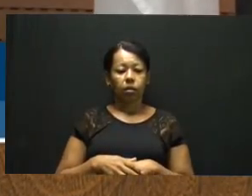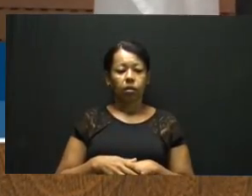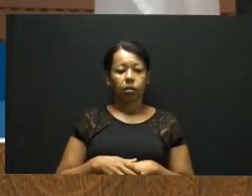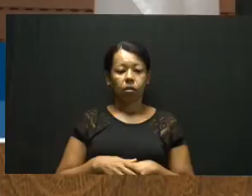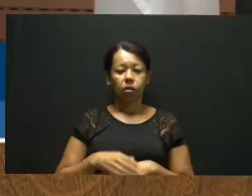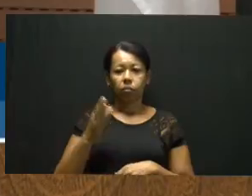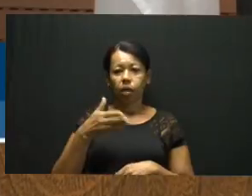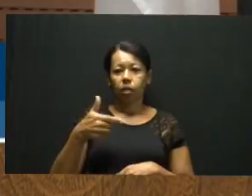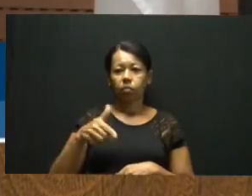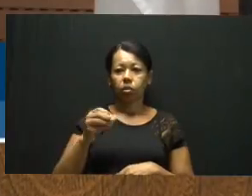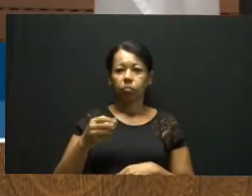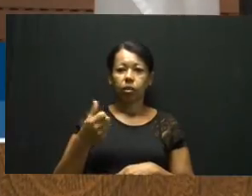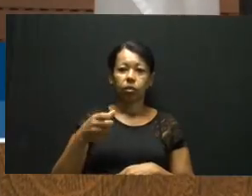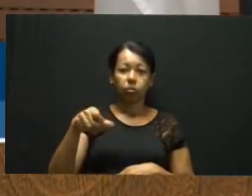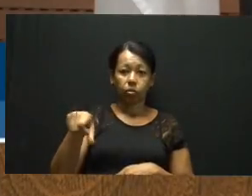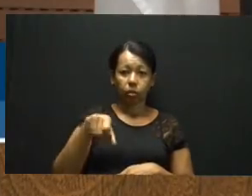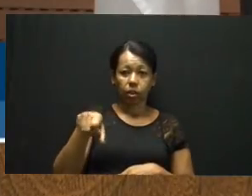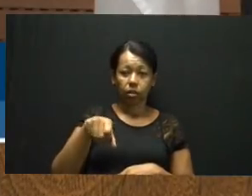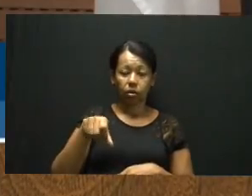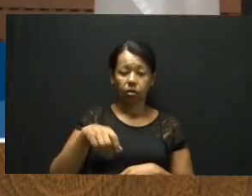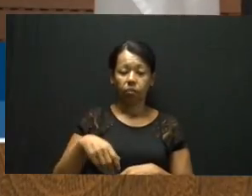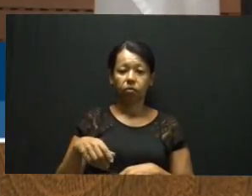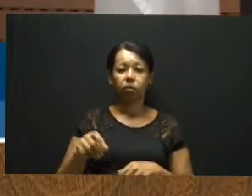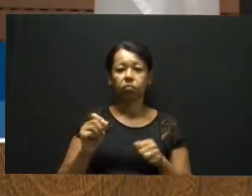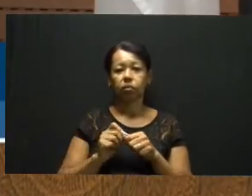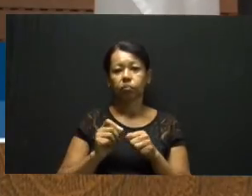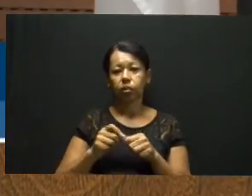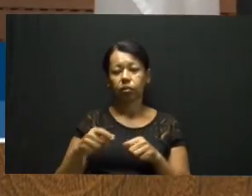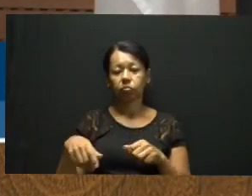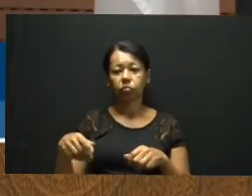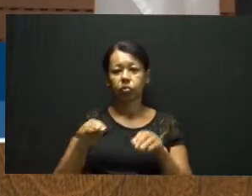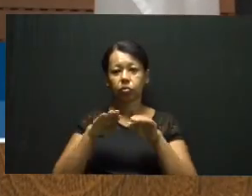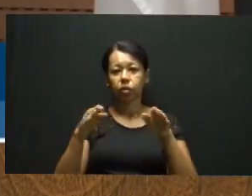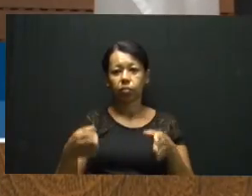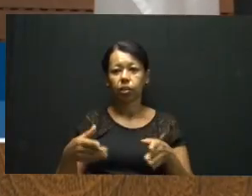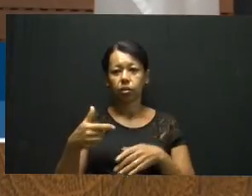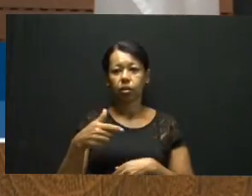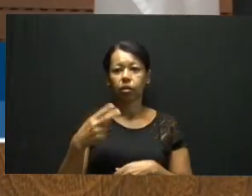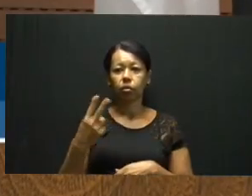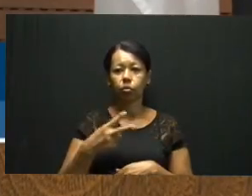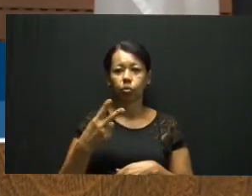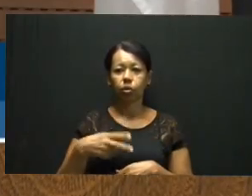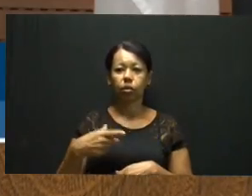3354/2009, regulamentada pelo ato da mesa 2/2010 e